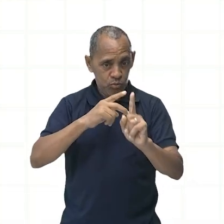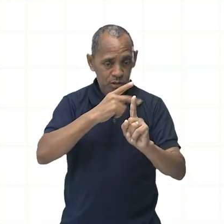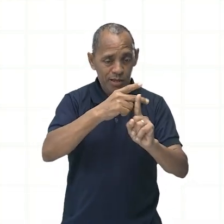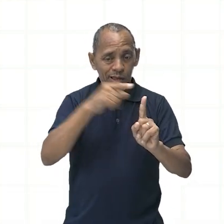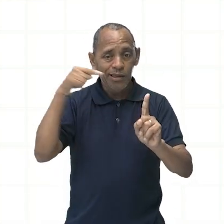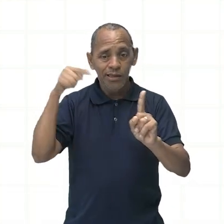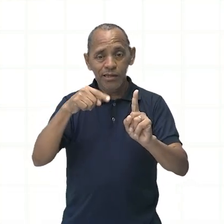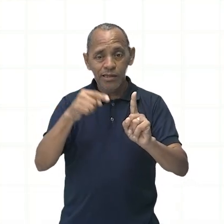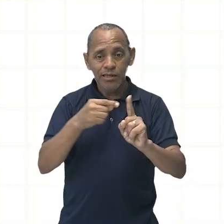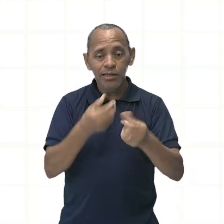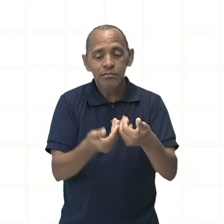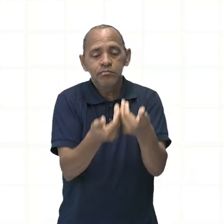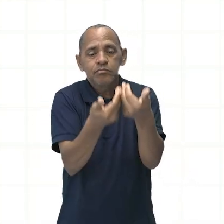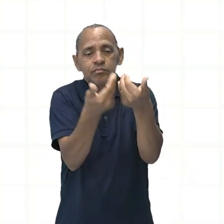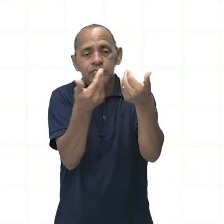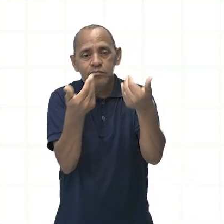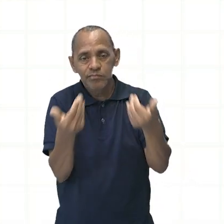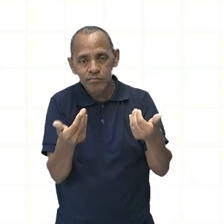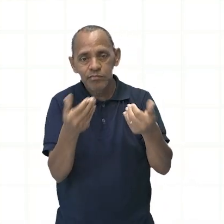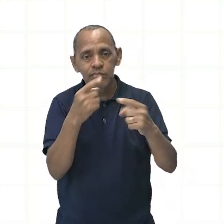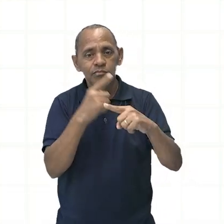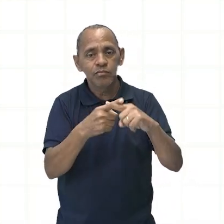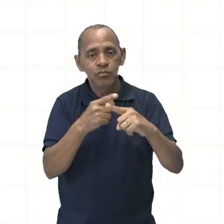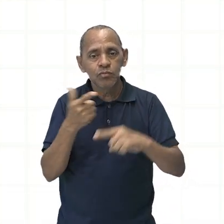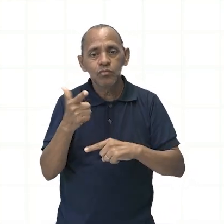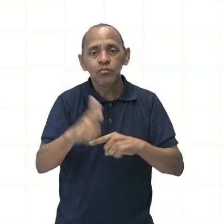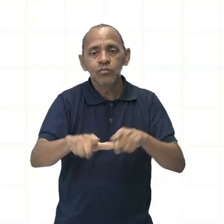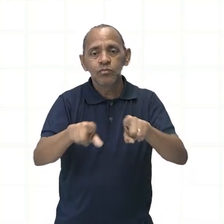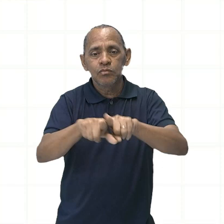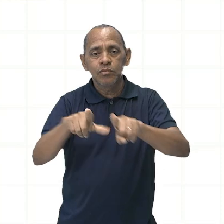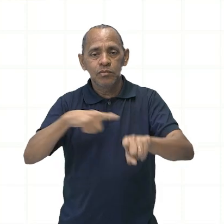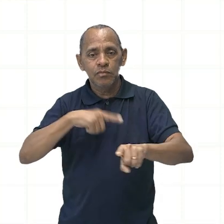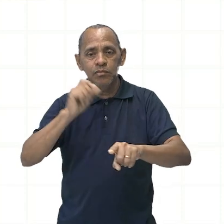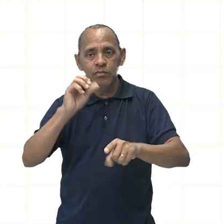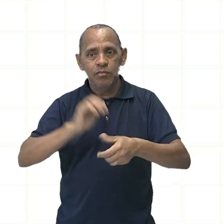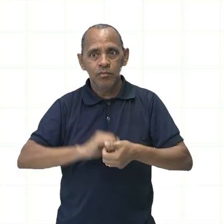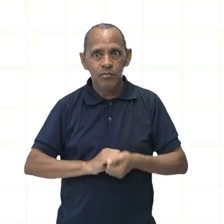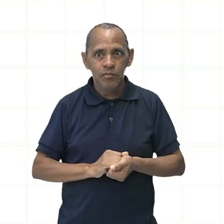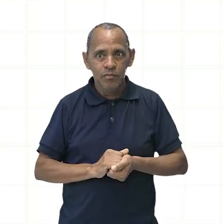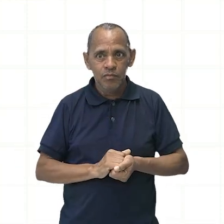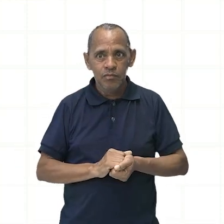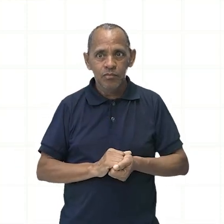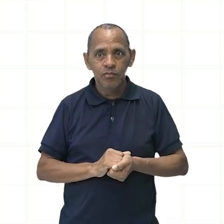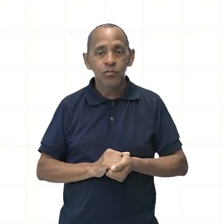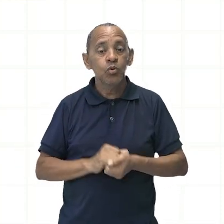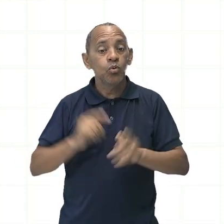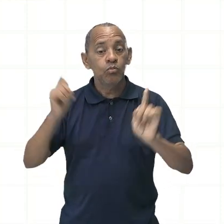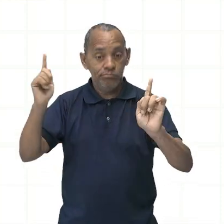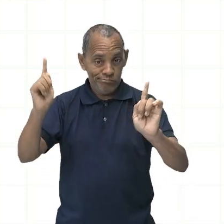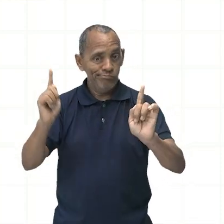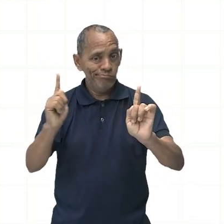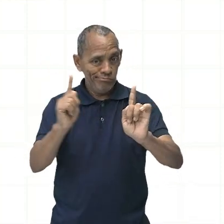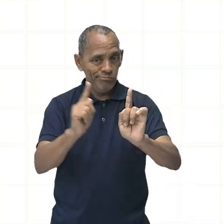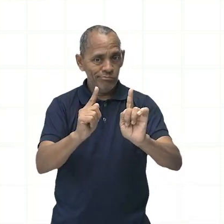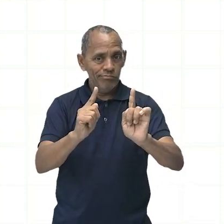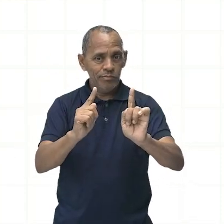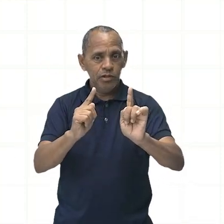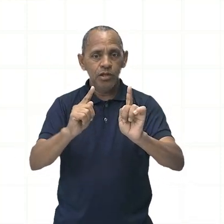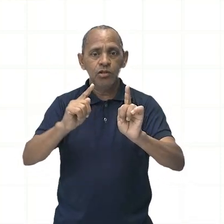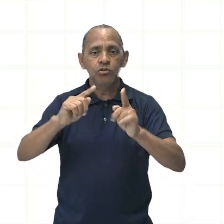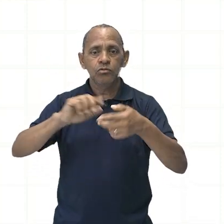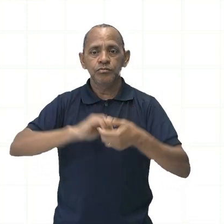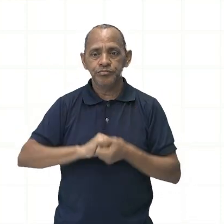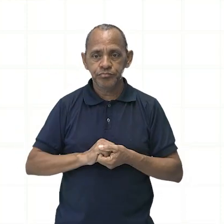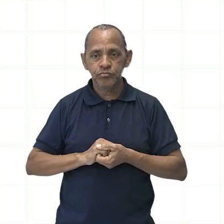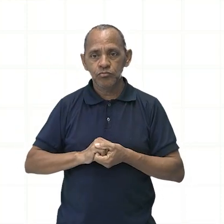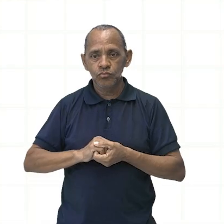será separado, porque, novamente, nós vamos ter o quê? O encurtamento aqui dos fios do